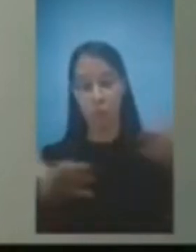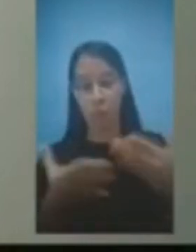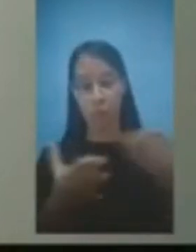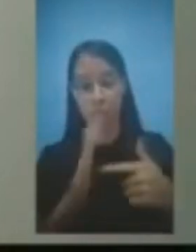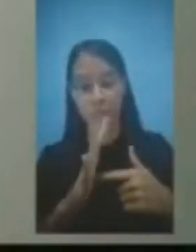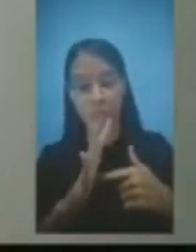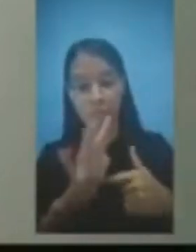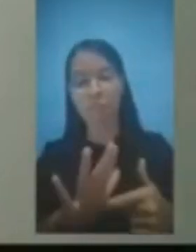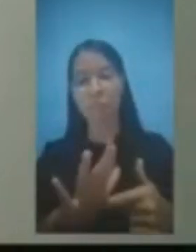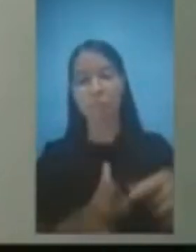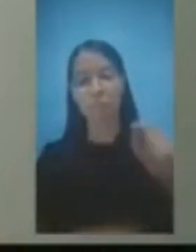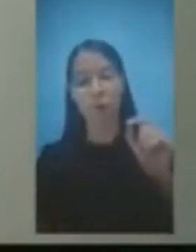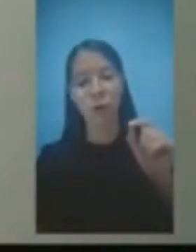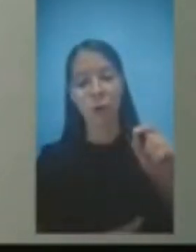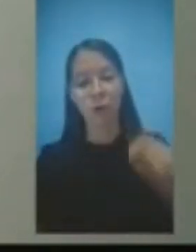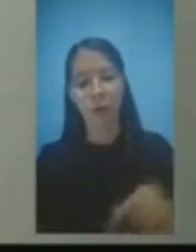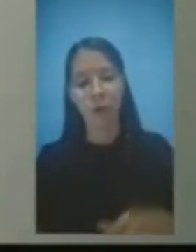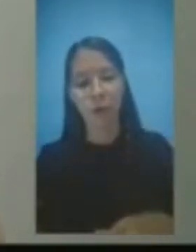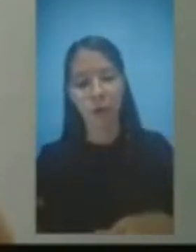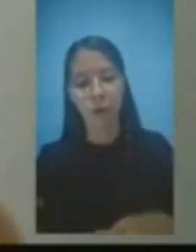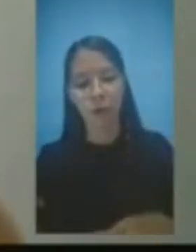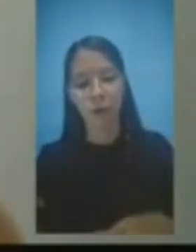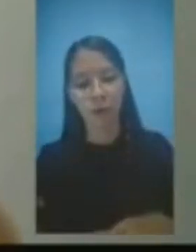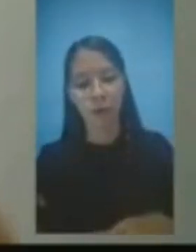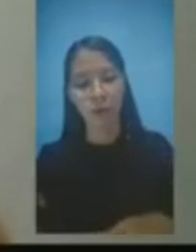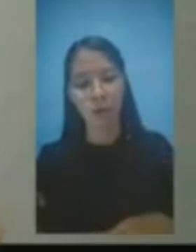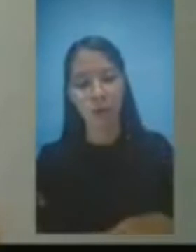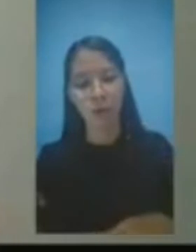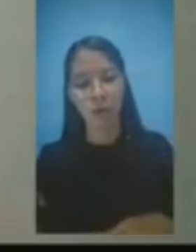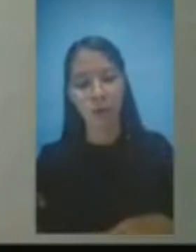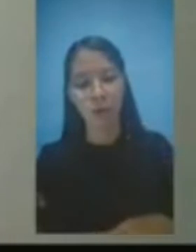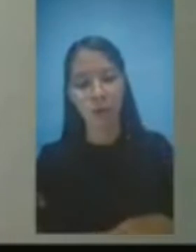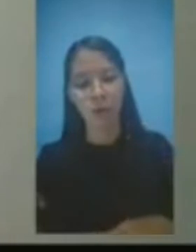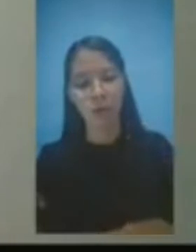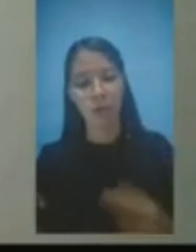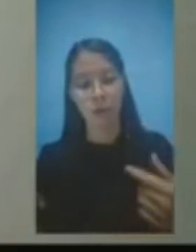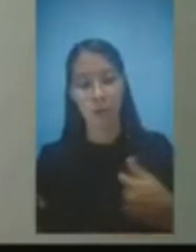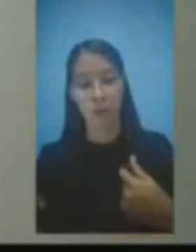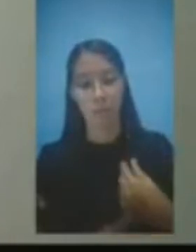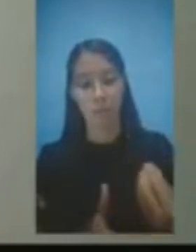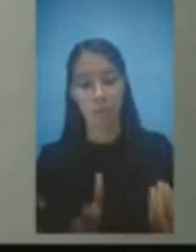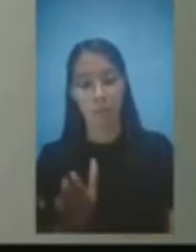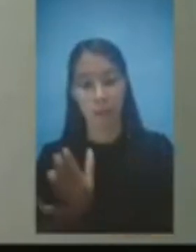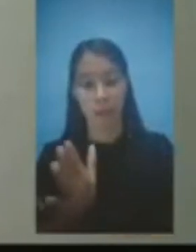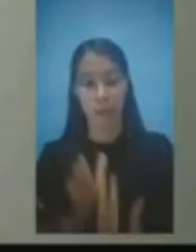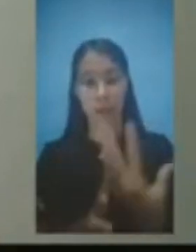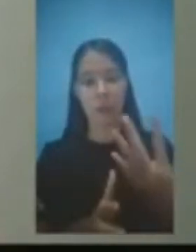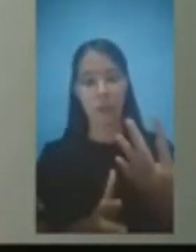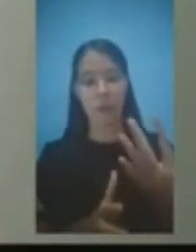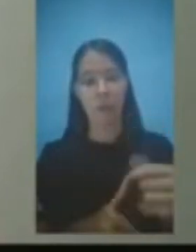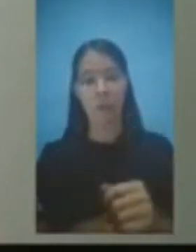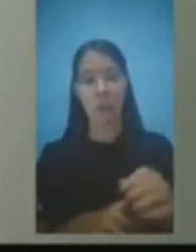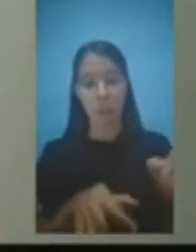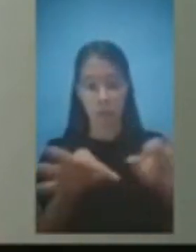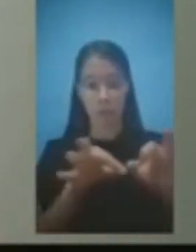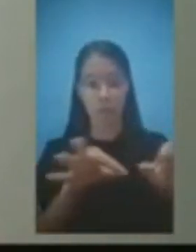industrial, gestora ambiental e também dançarina. E é através de uma